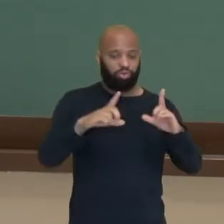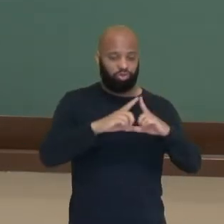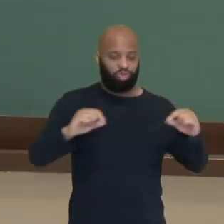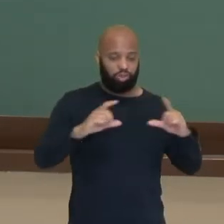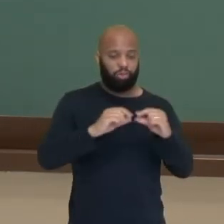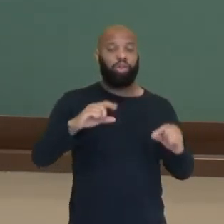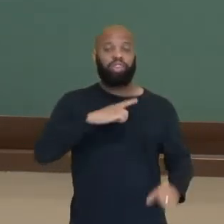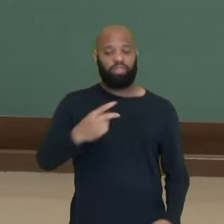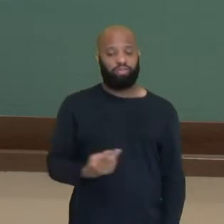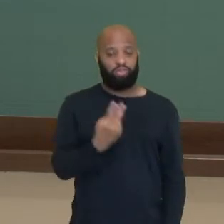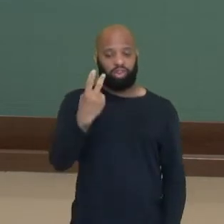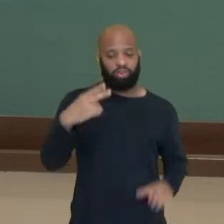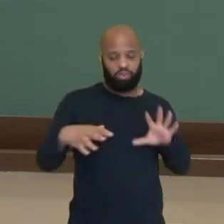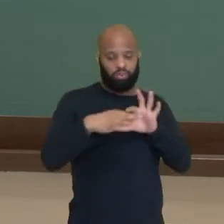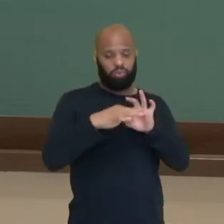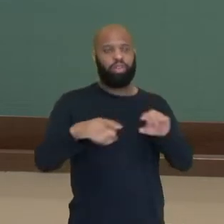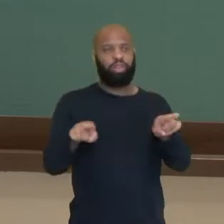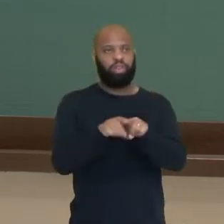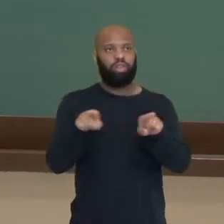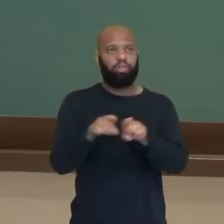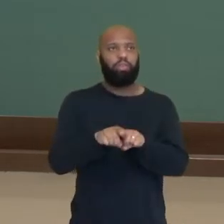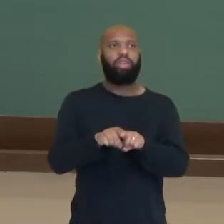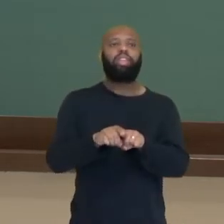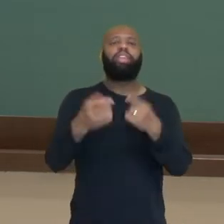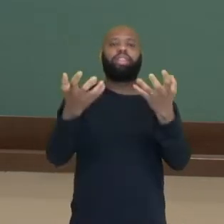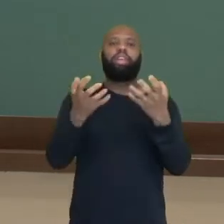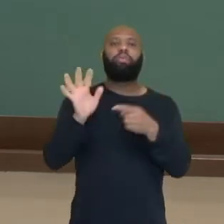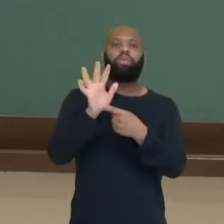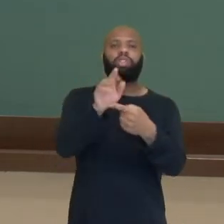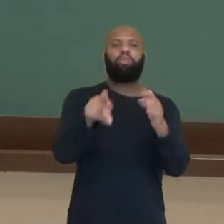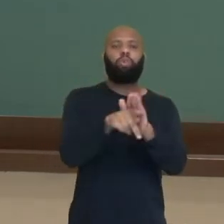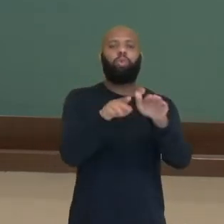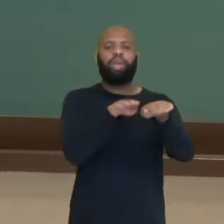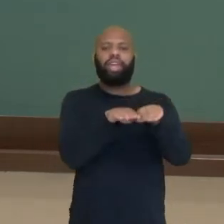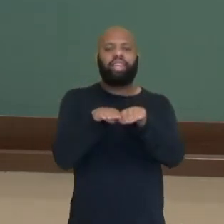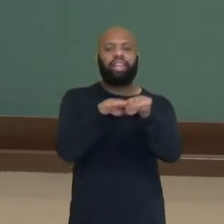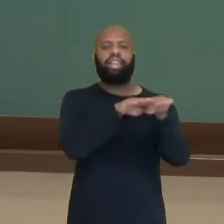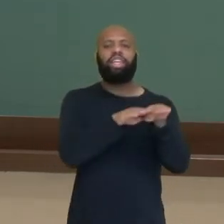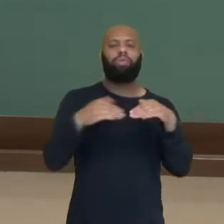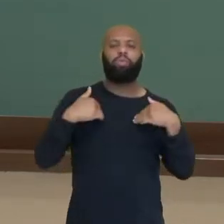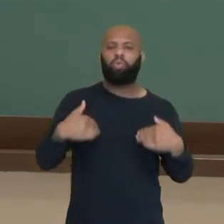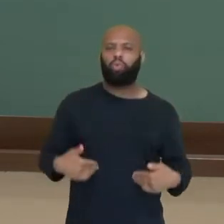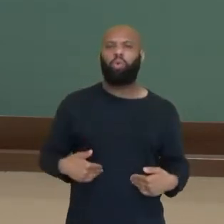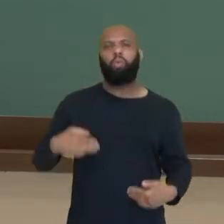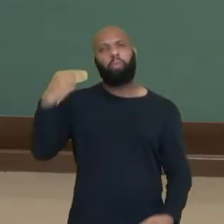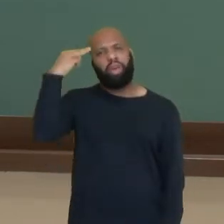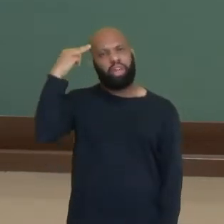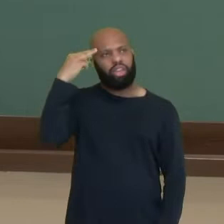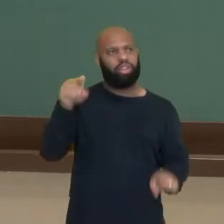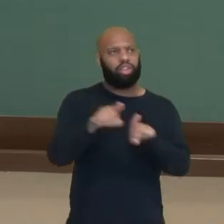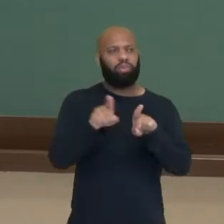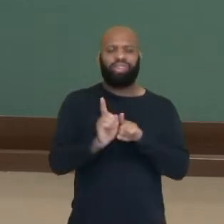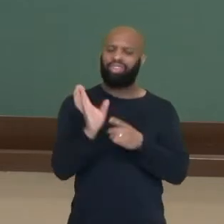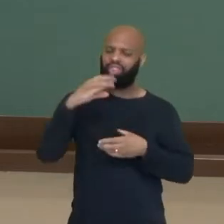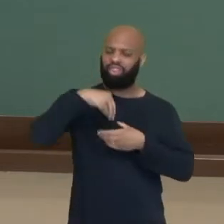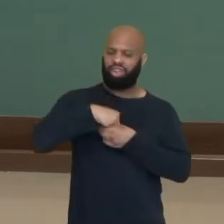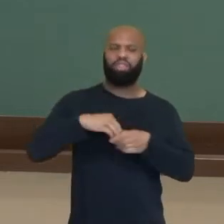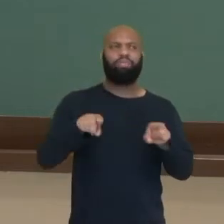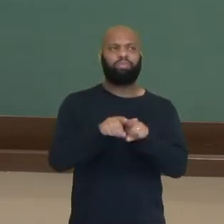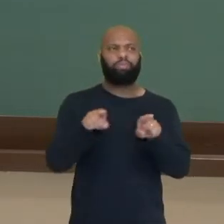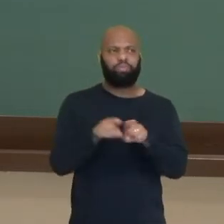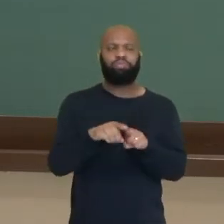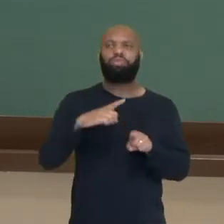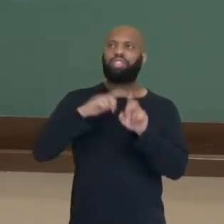de valores, pregar pela harmonia, por esse equilíbrio corpo, mente, nosso corpo